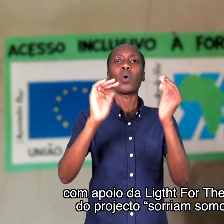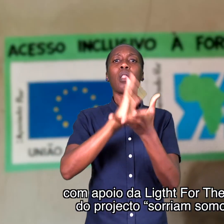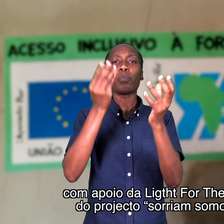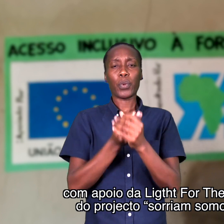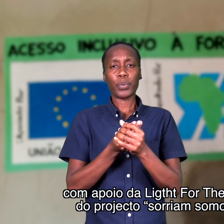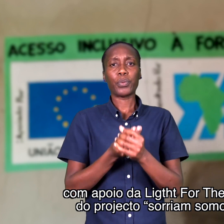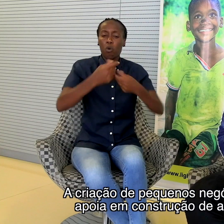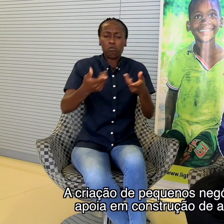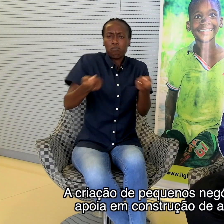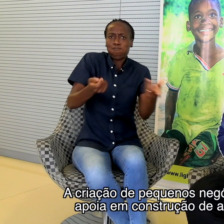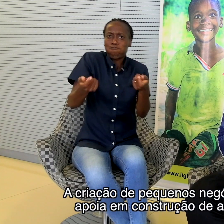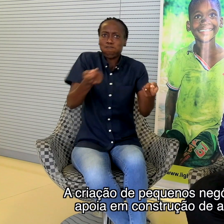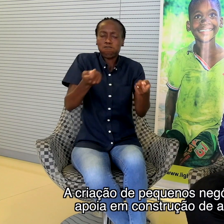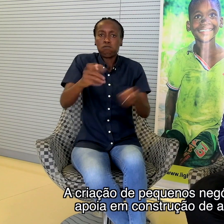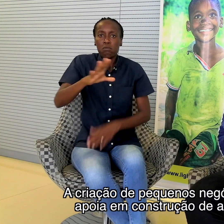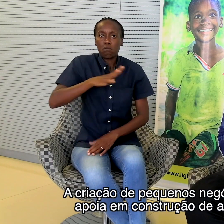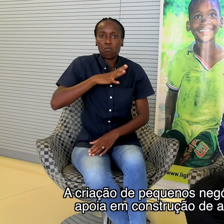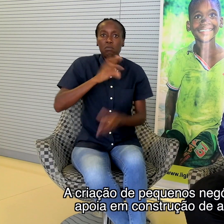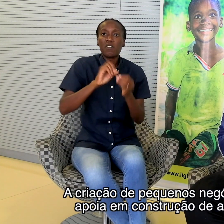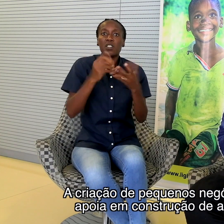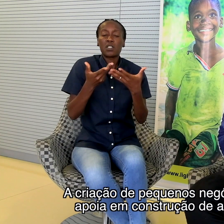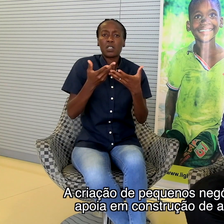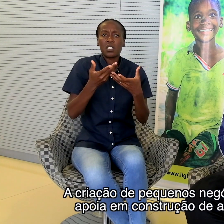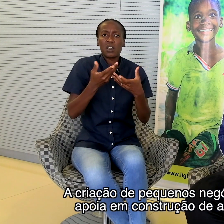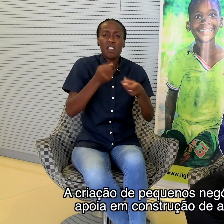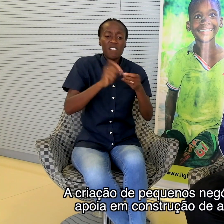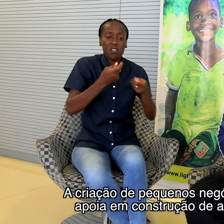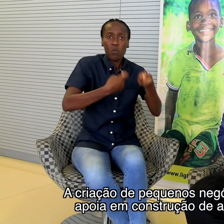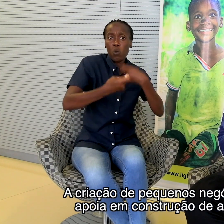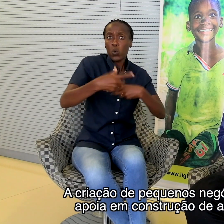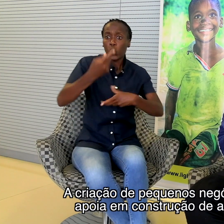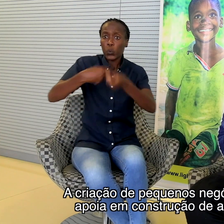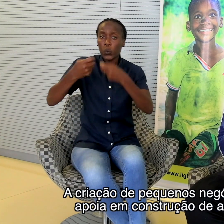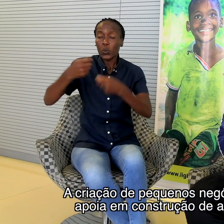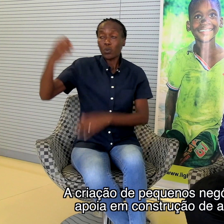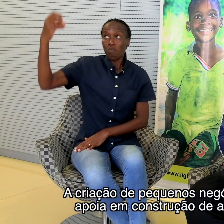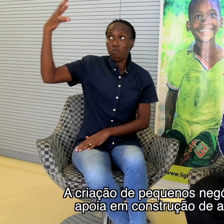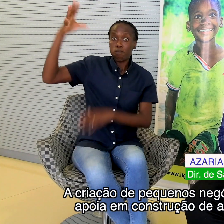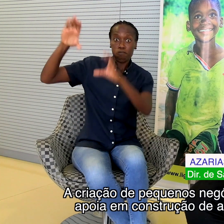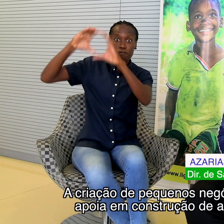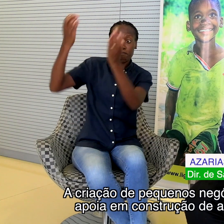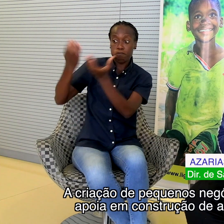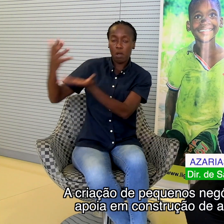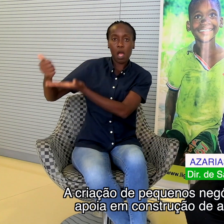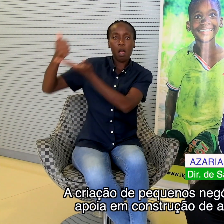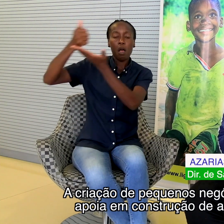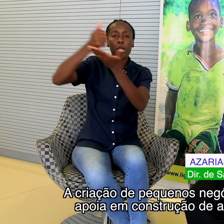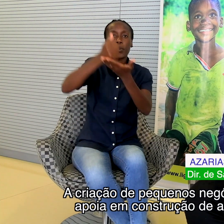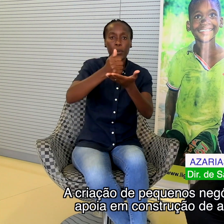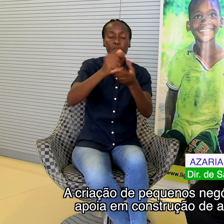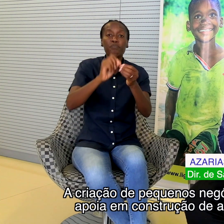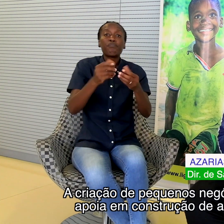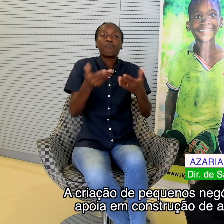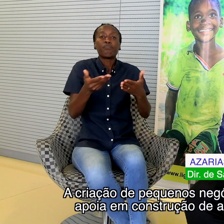Iguais. A criação de pequenos negócios, onde a Light apoia em construção